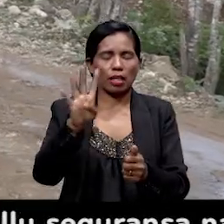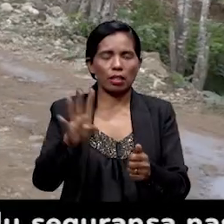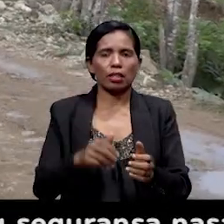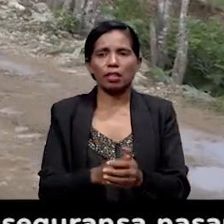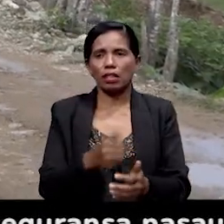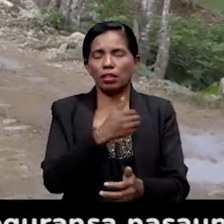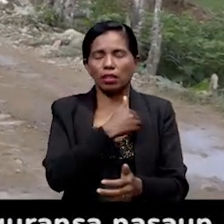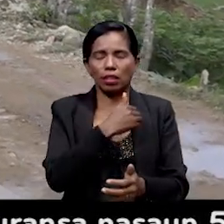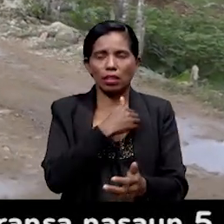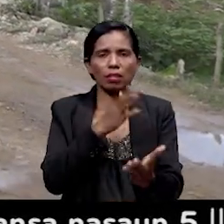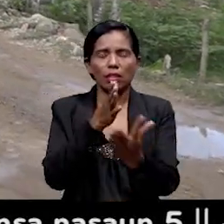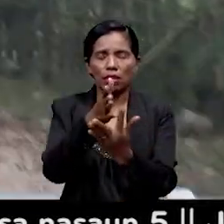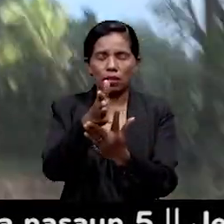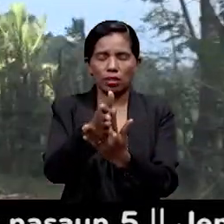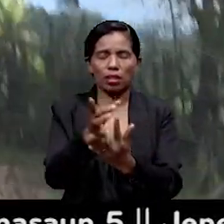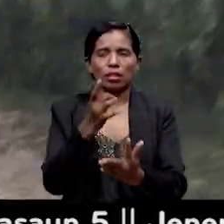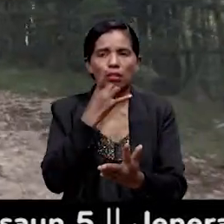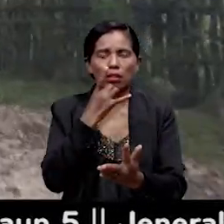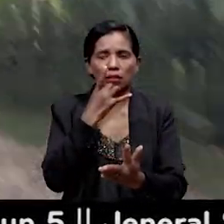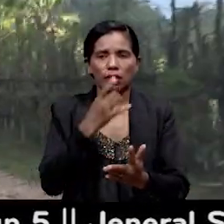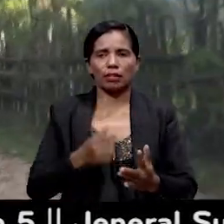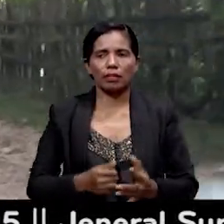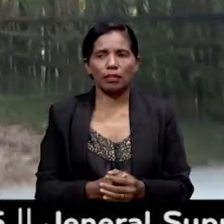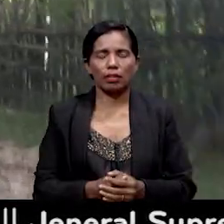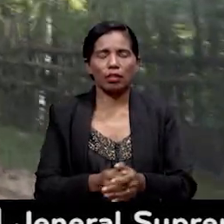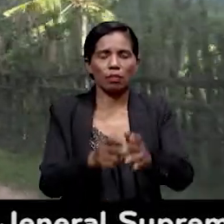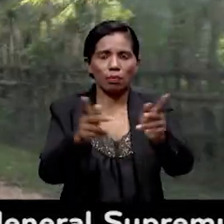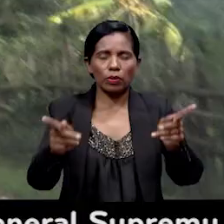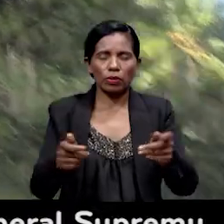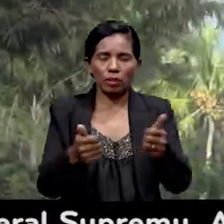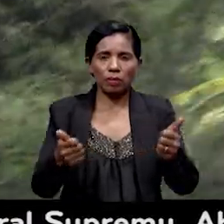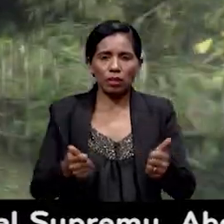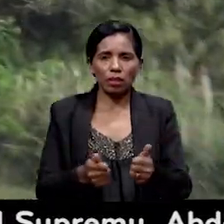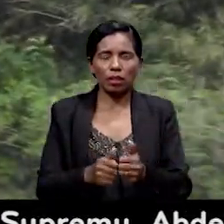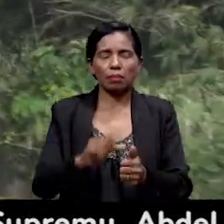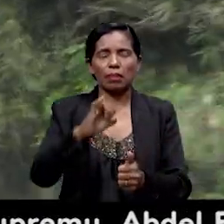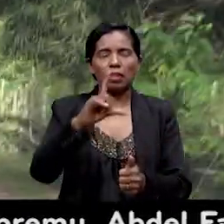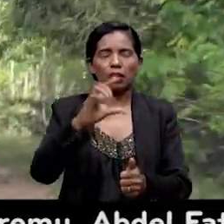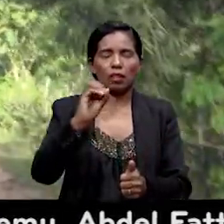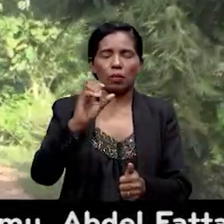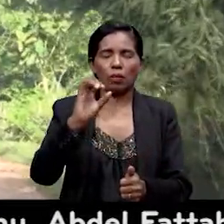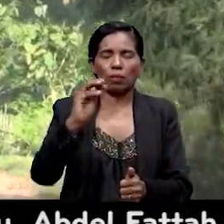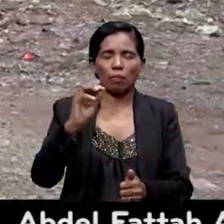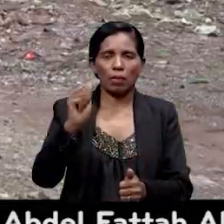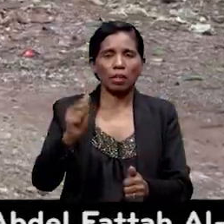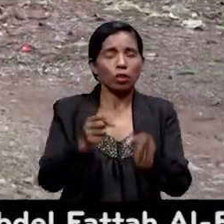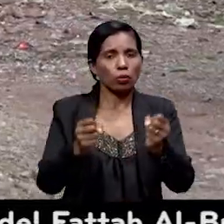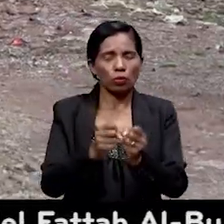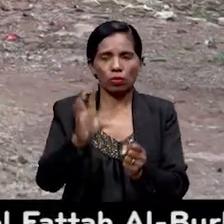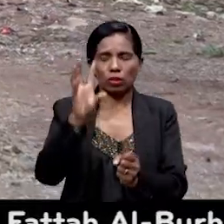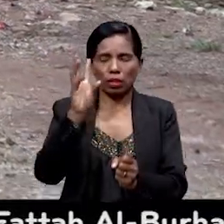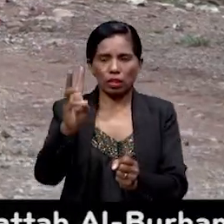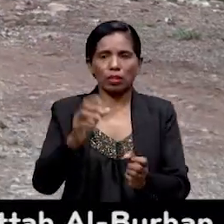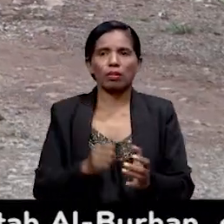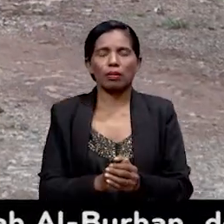mos se dá o acesso à linha eletricidade. Posto administrativo Iliomar e a suku Neng Hanesang, Iliomar I,